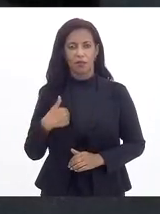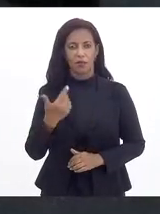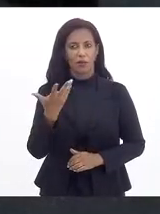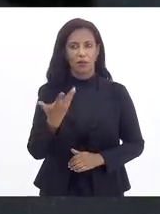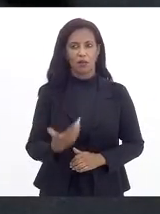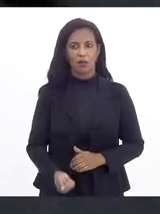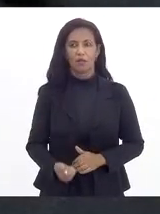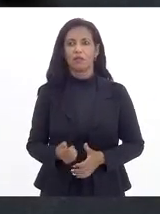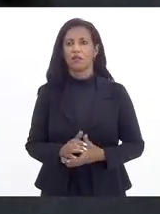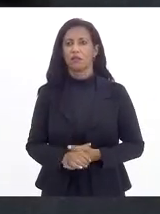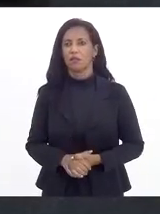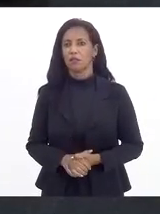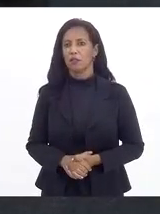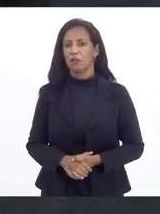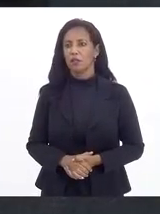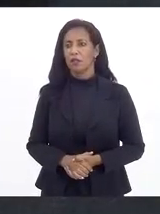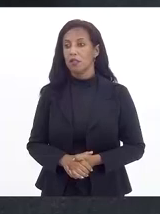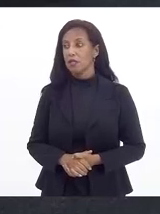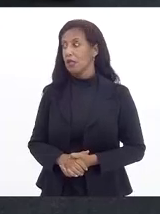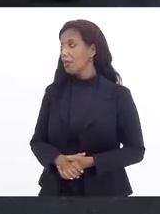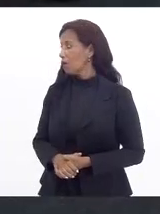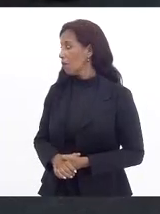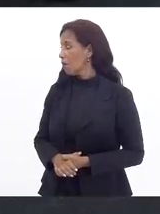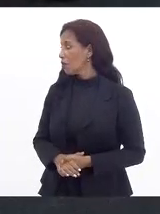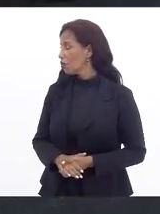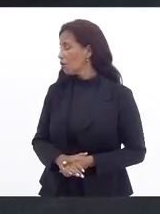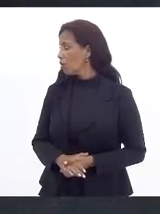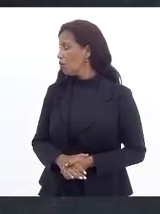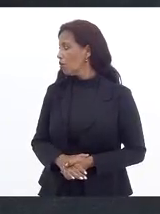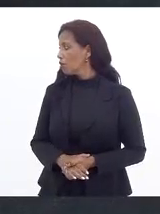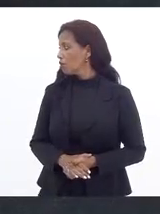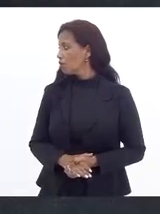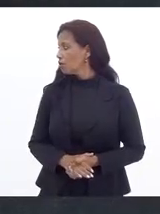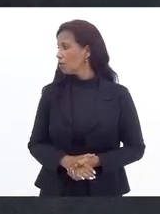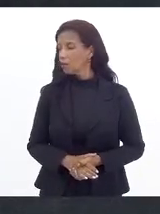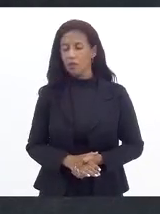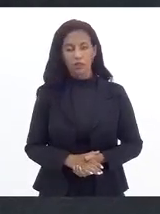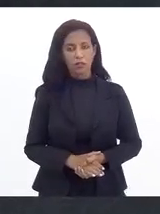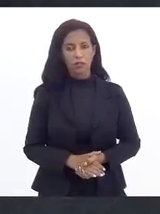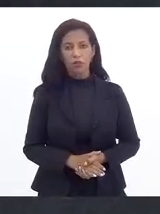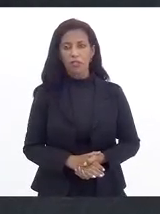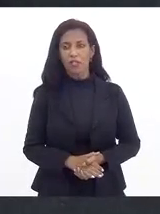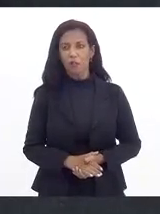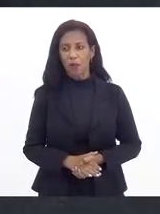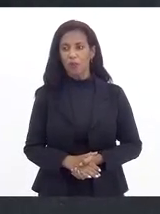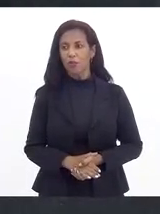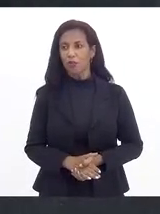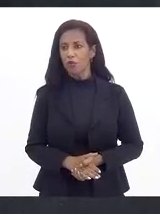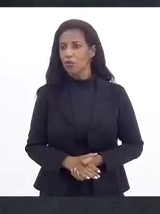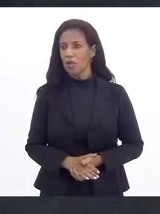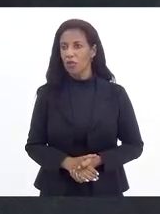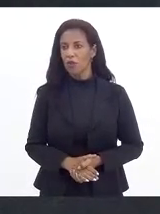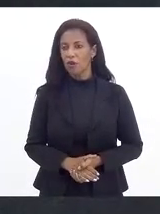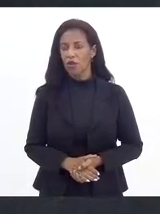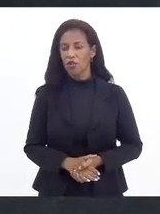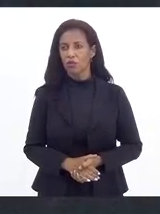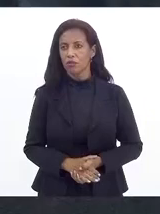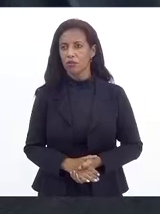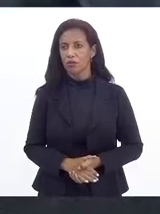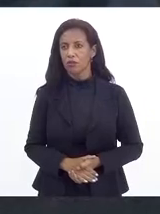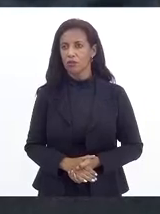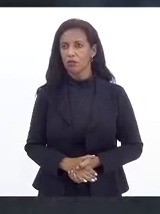aceito 3 emendas, mas rejeito a emenda